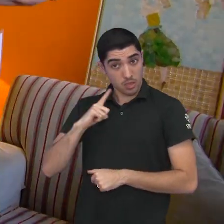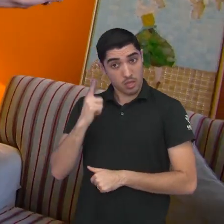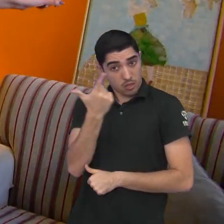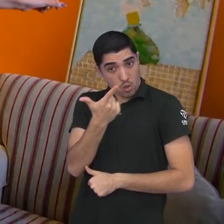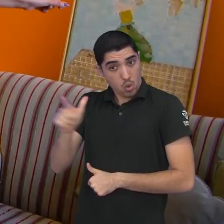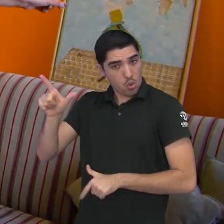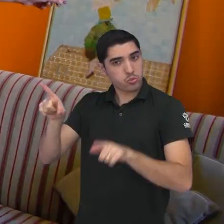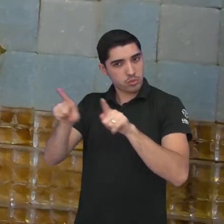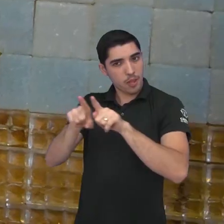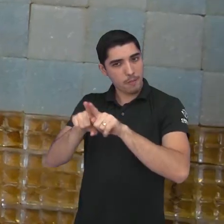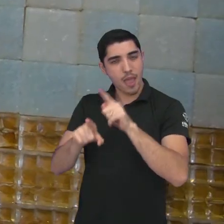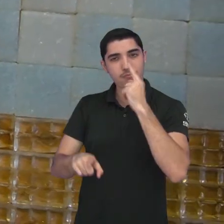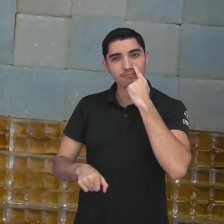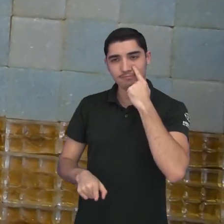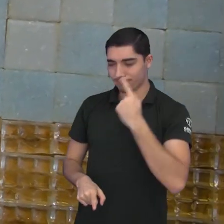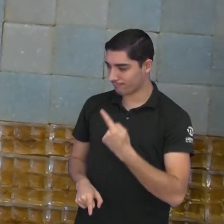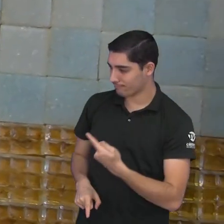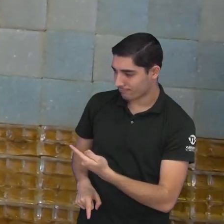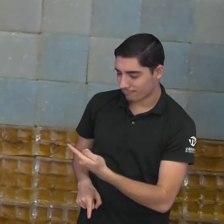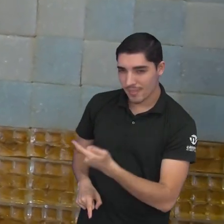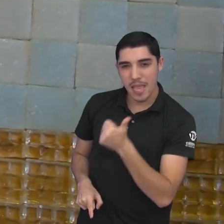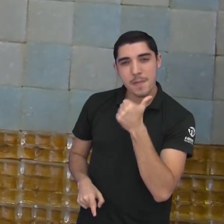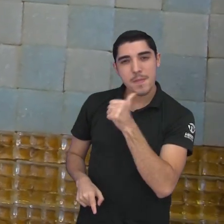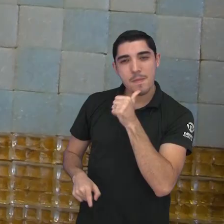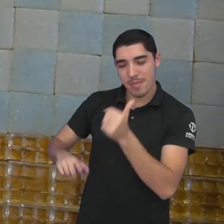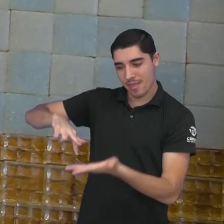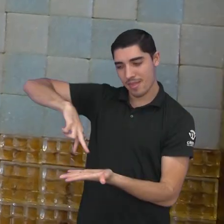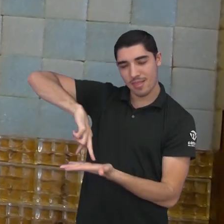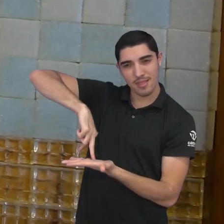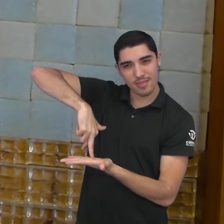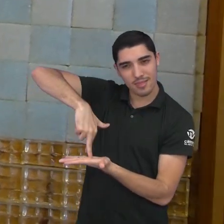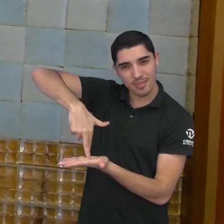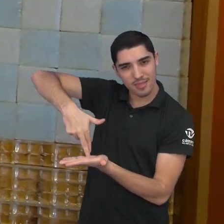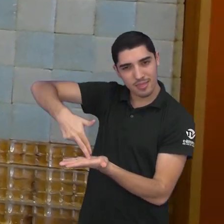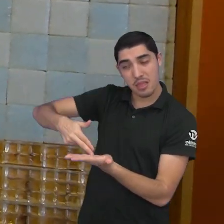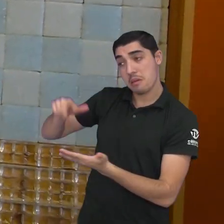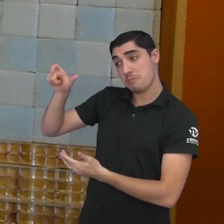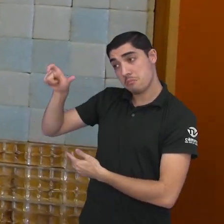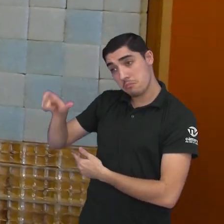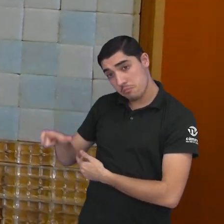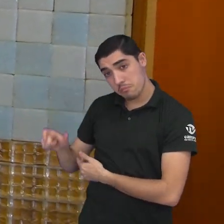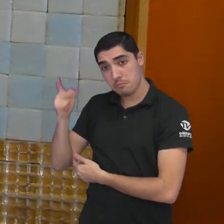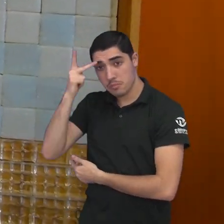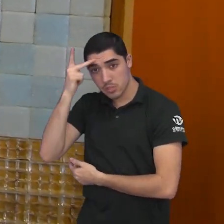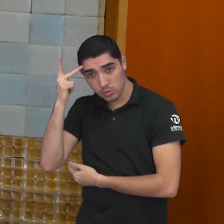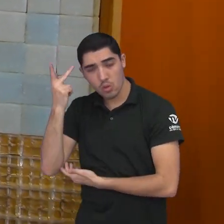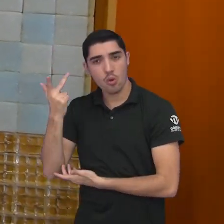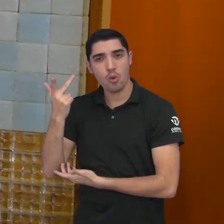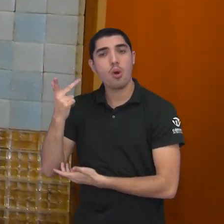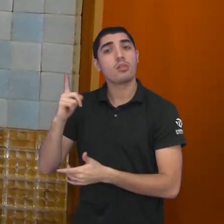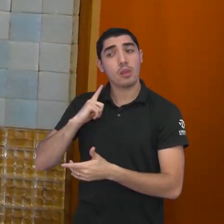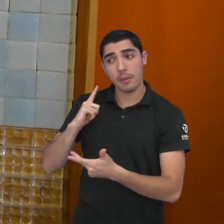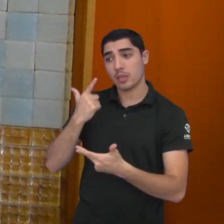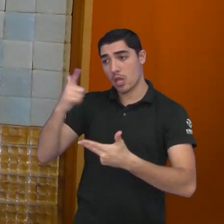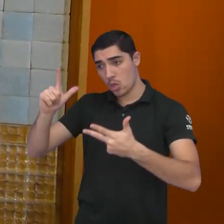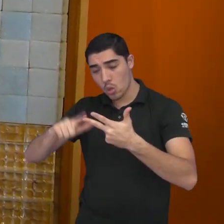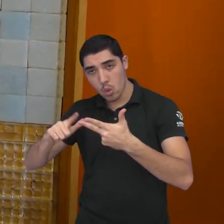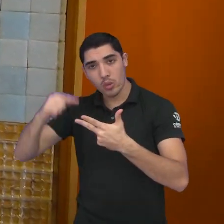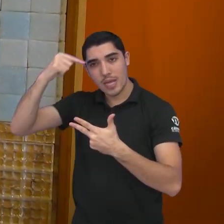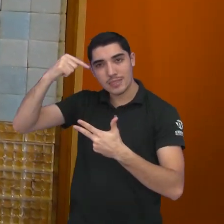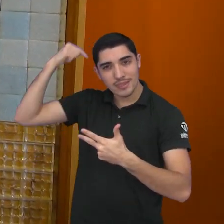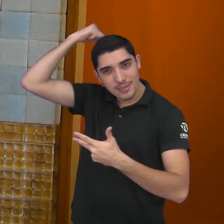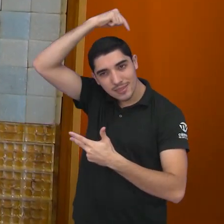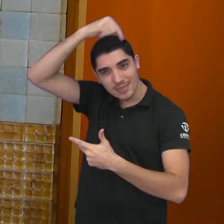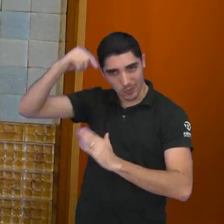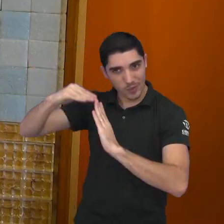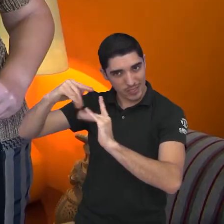também as formas que de certa forma é uma bailarina, uma pessoa, tem uma arte sacra.